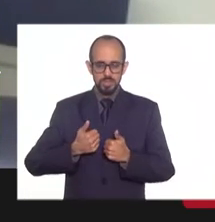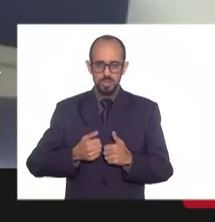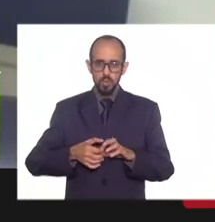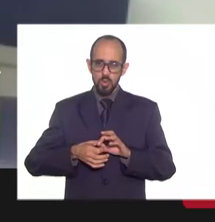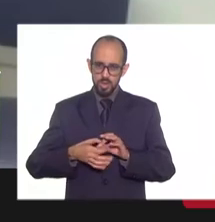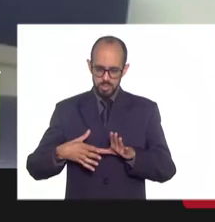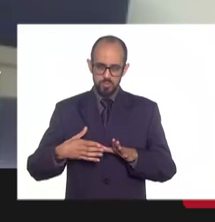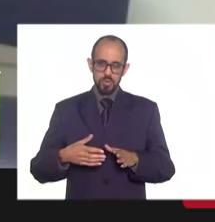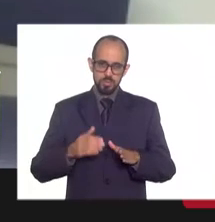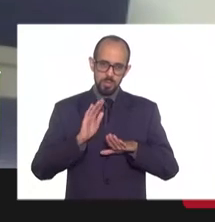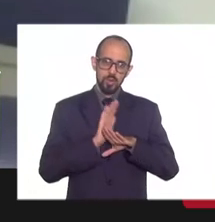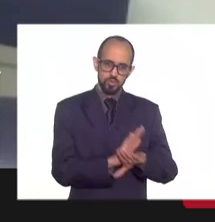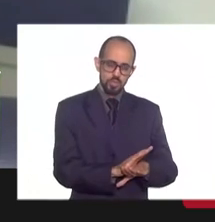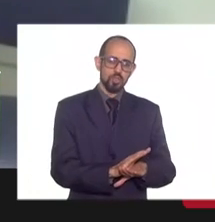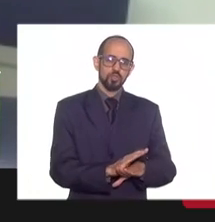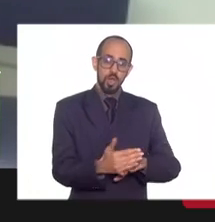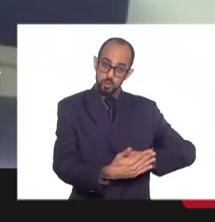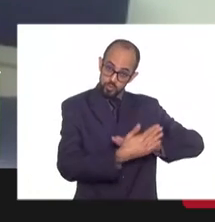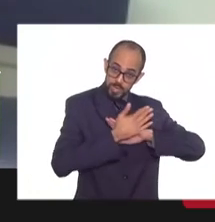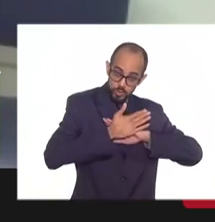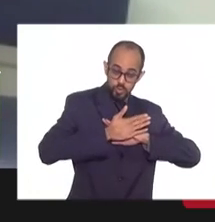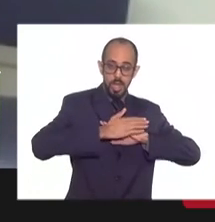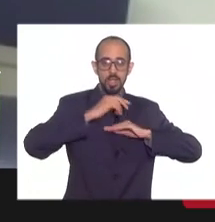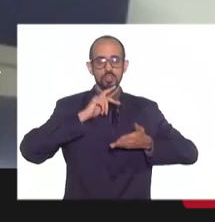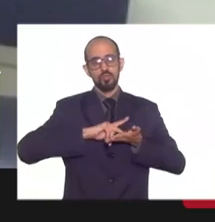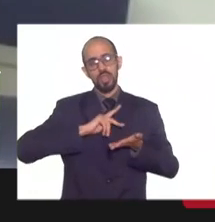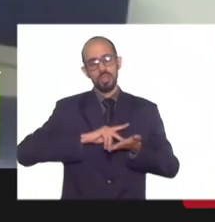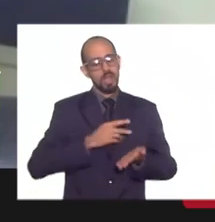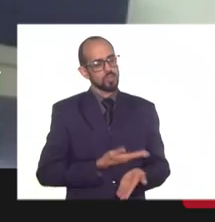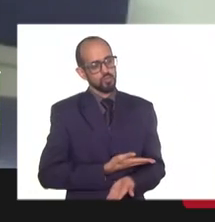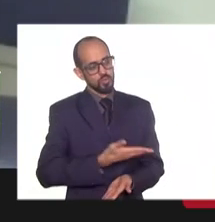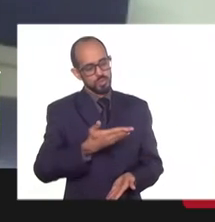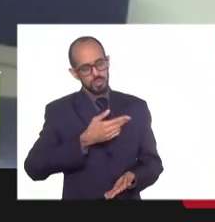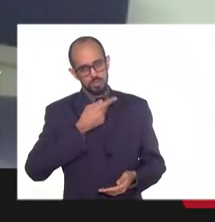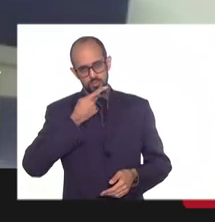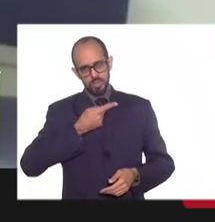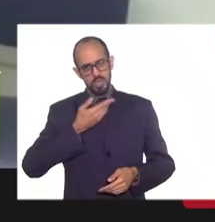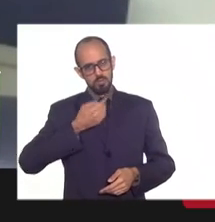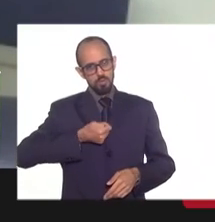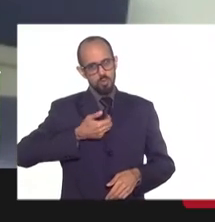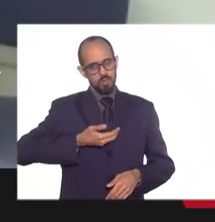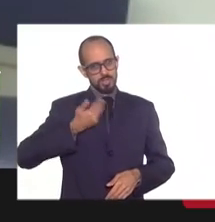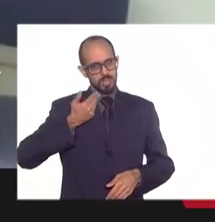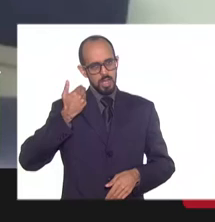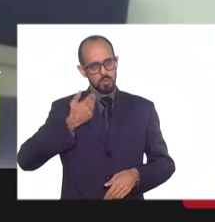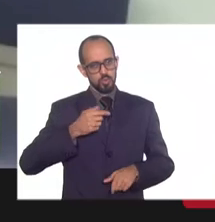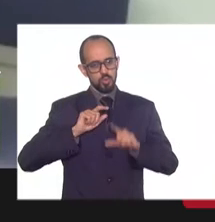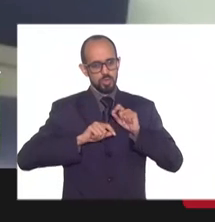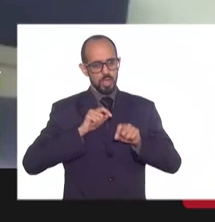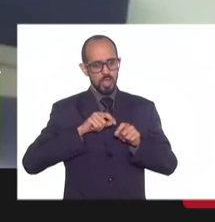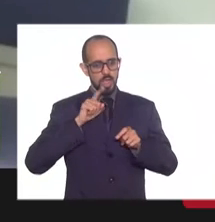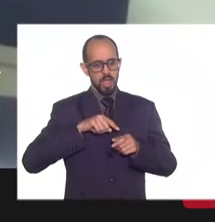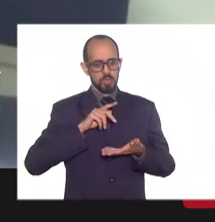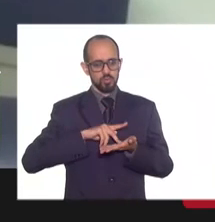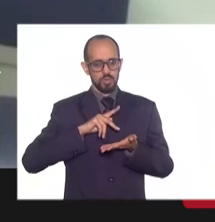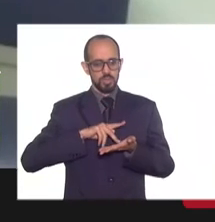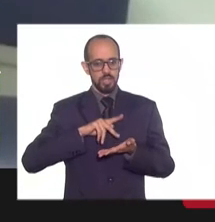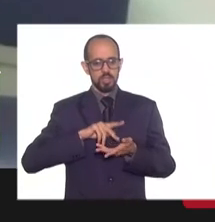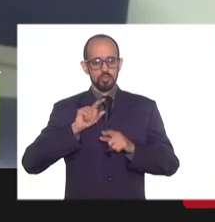precisar tá vocês de fato como eu disse há pouco né são realmente